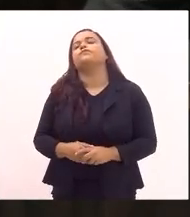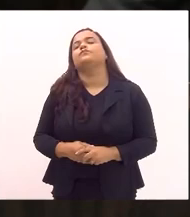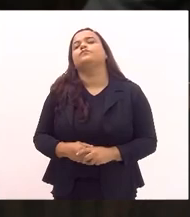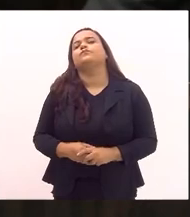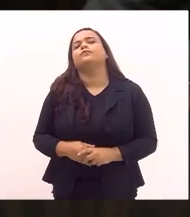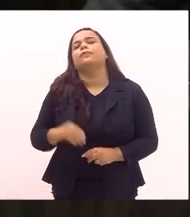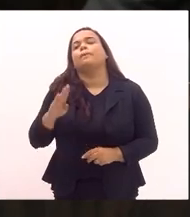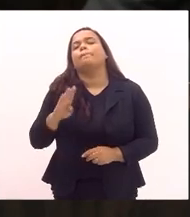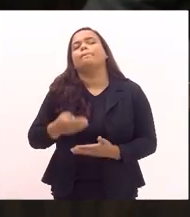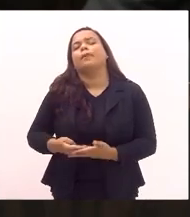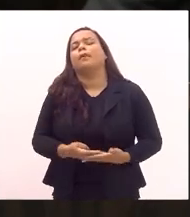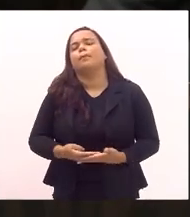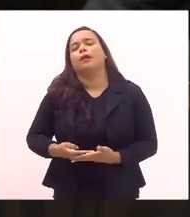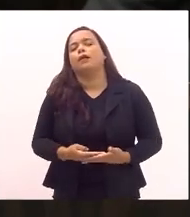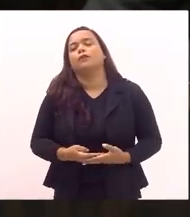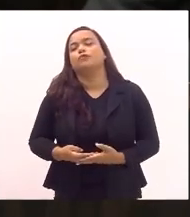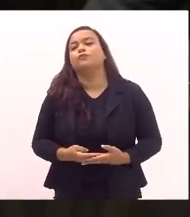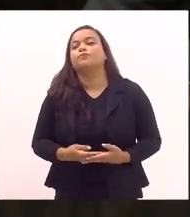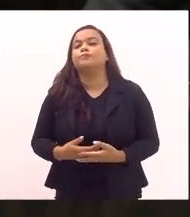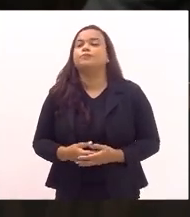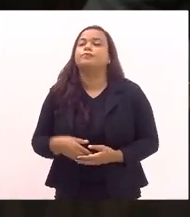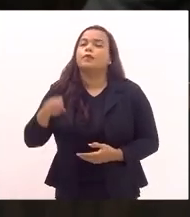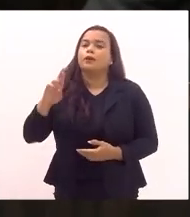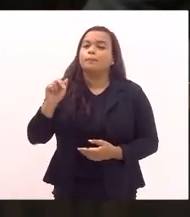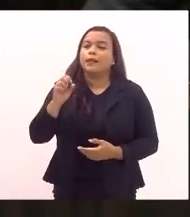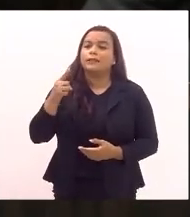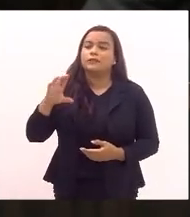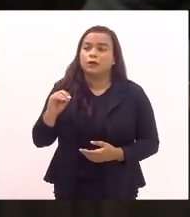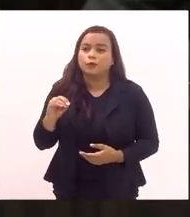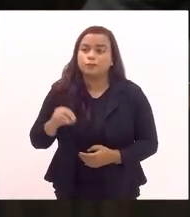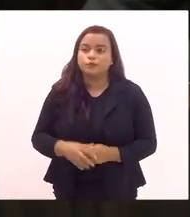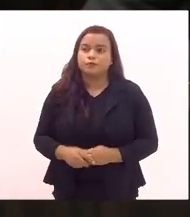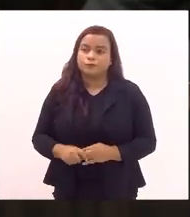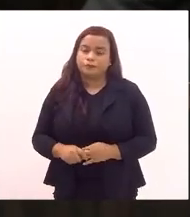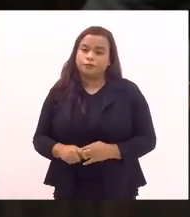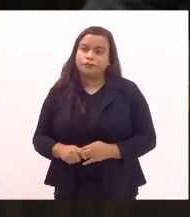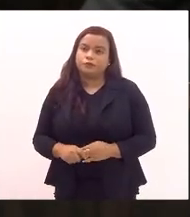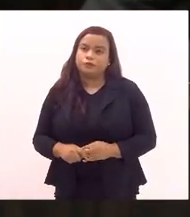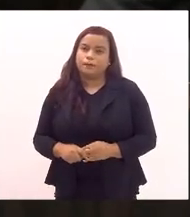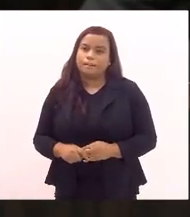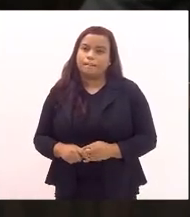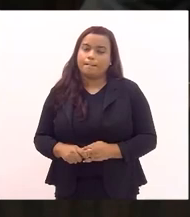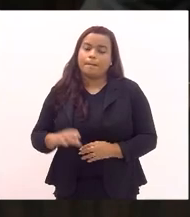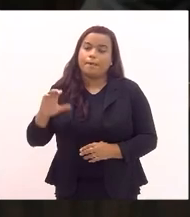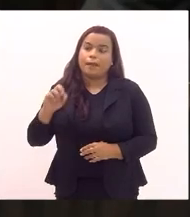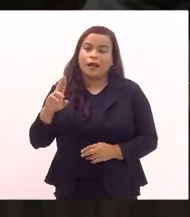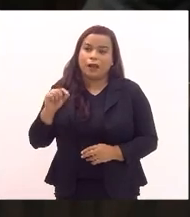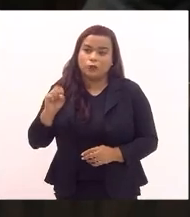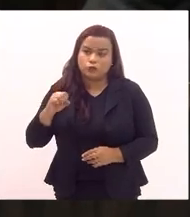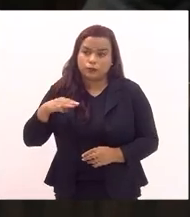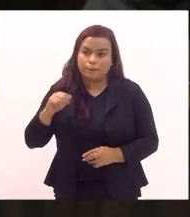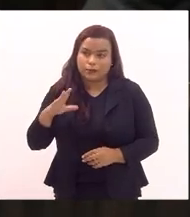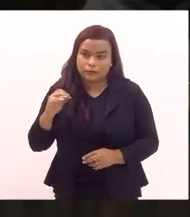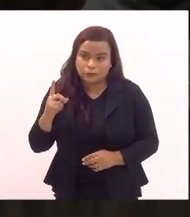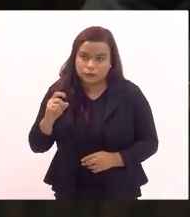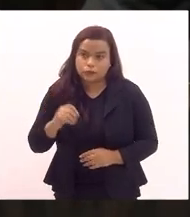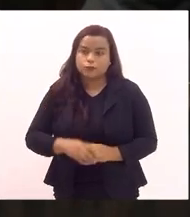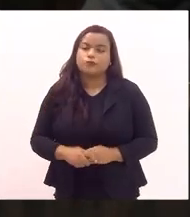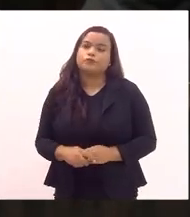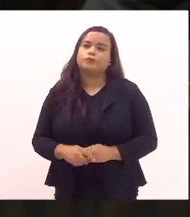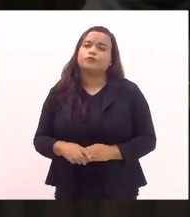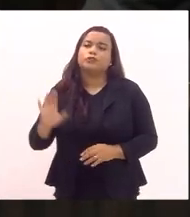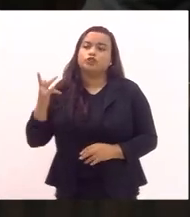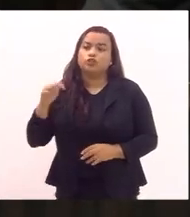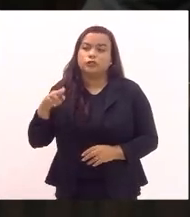Moraes Bebeto Bebeto brazão brazão Carlos Macedo Carlos Macedo